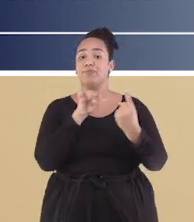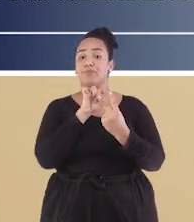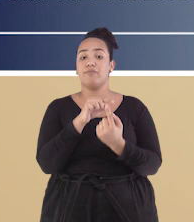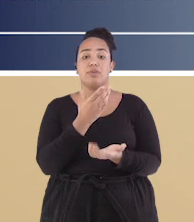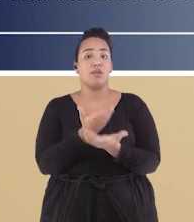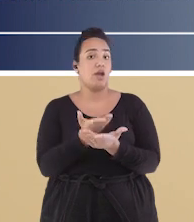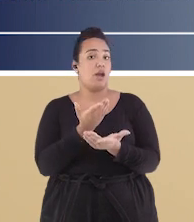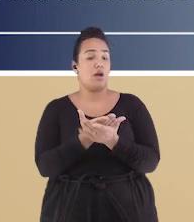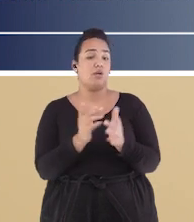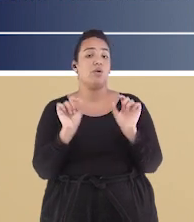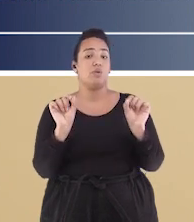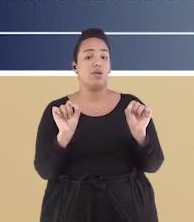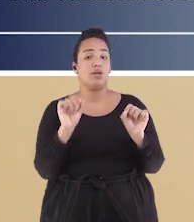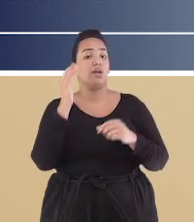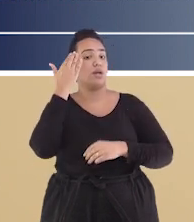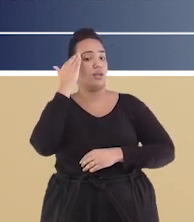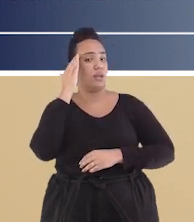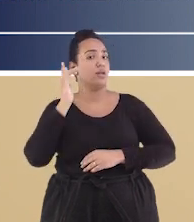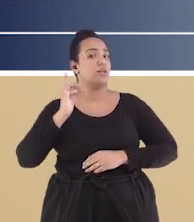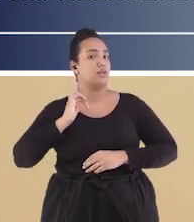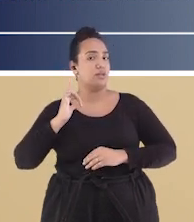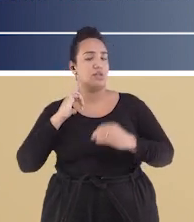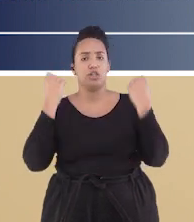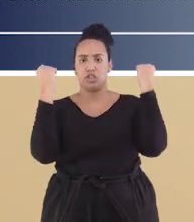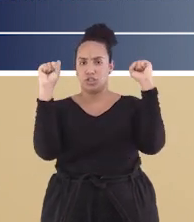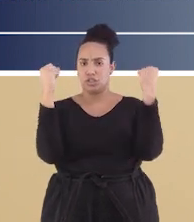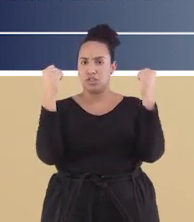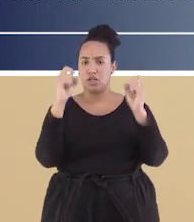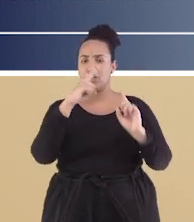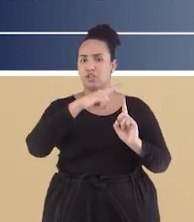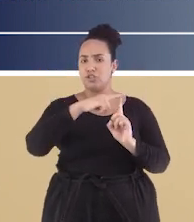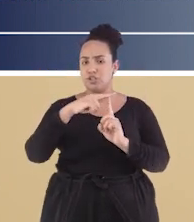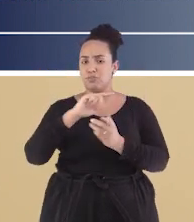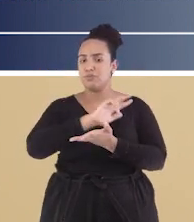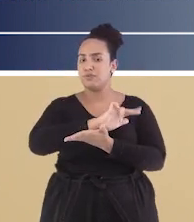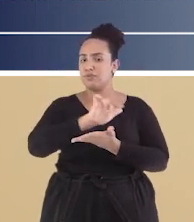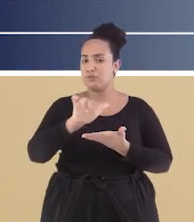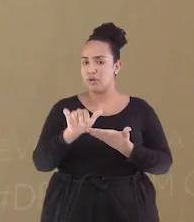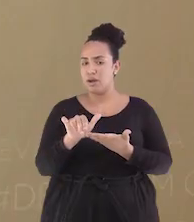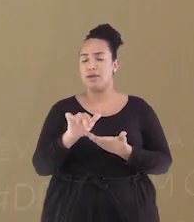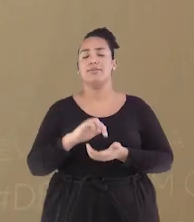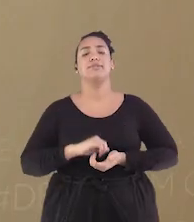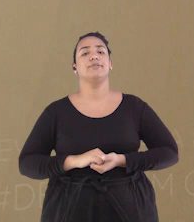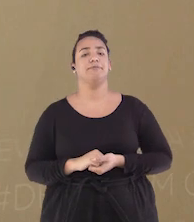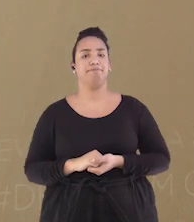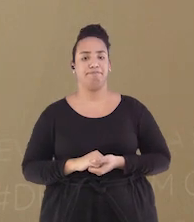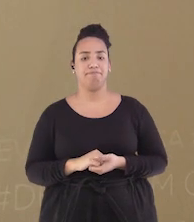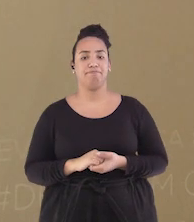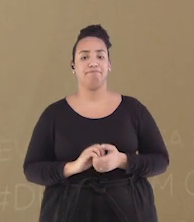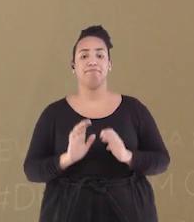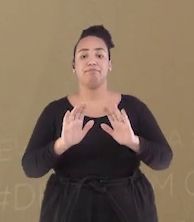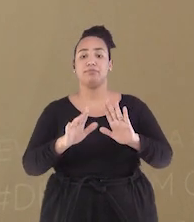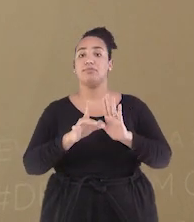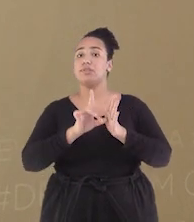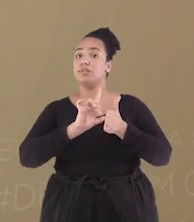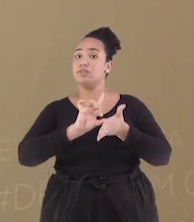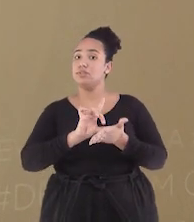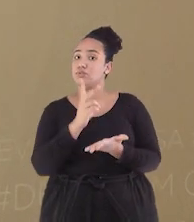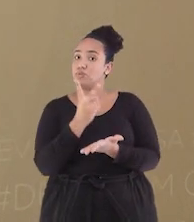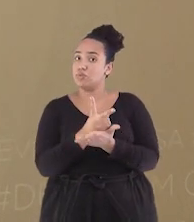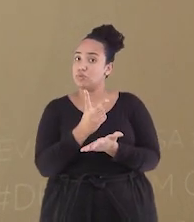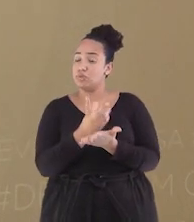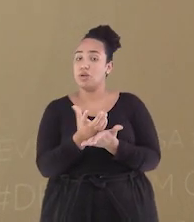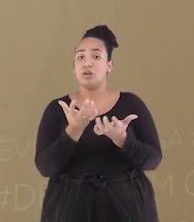existem diferentes tipos de ginásticas, compreendendo as que são de alto rendimento. Antes de prosseguir, gostaria